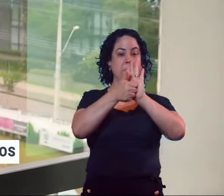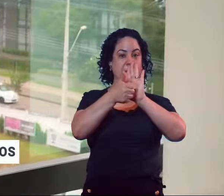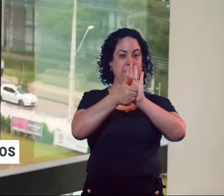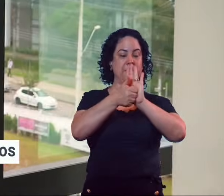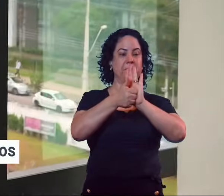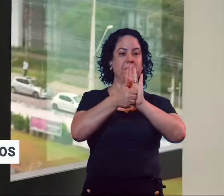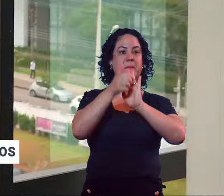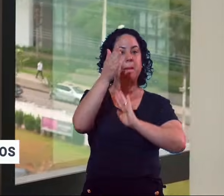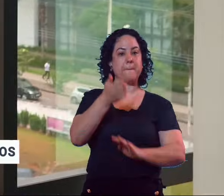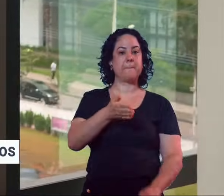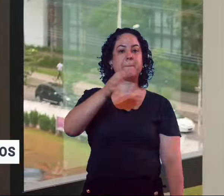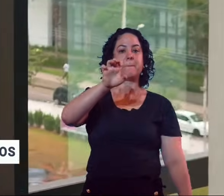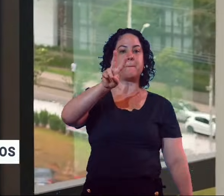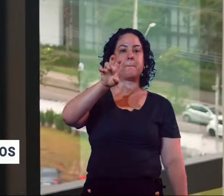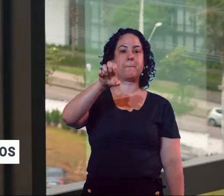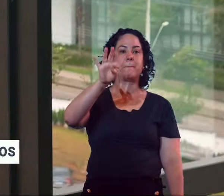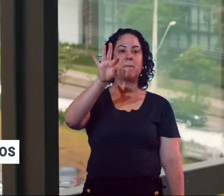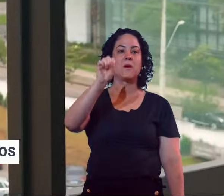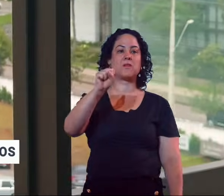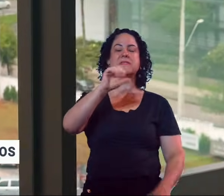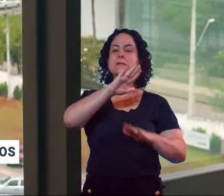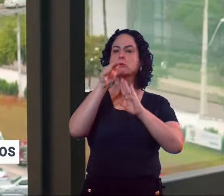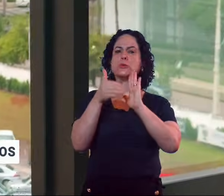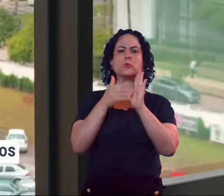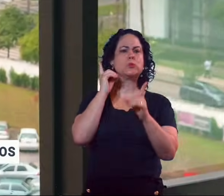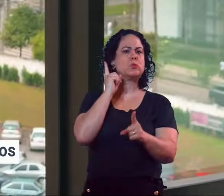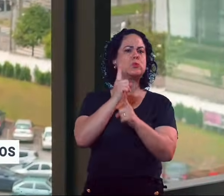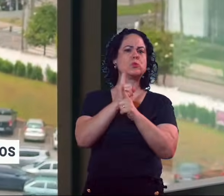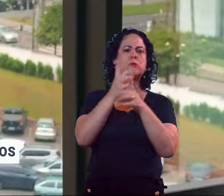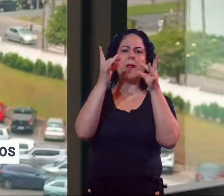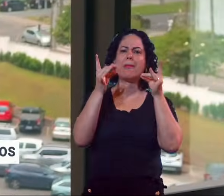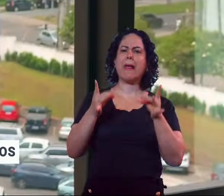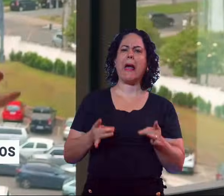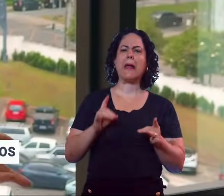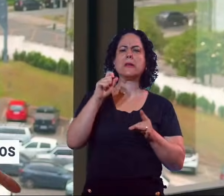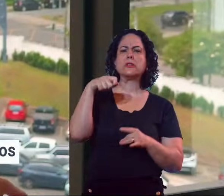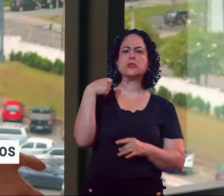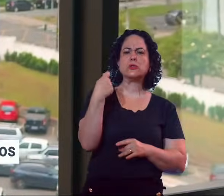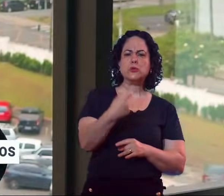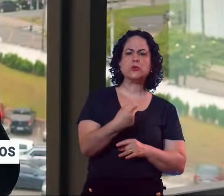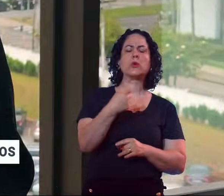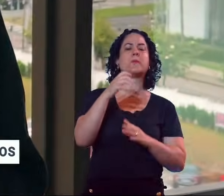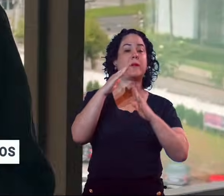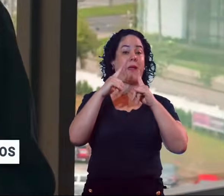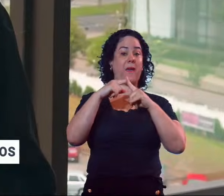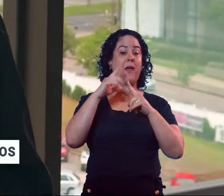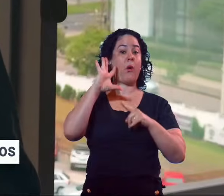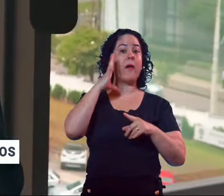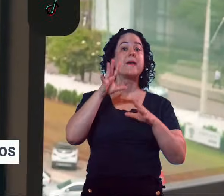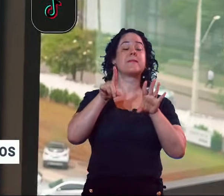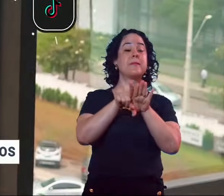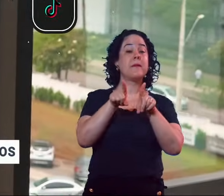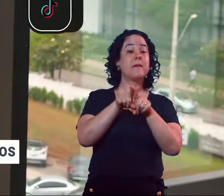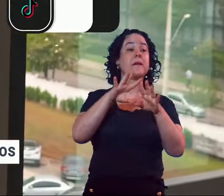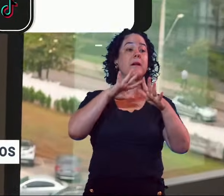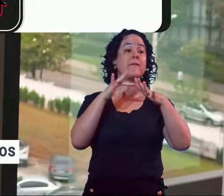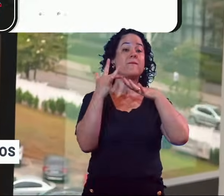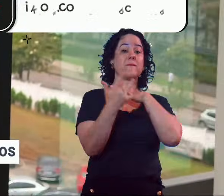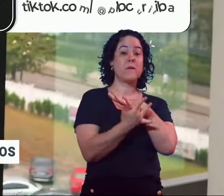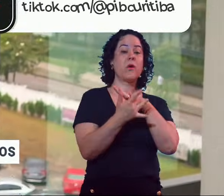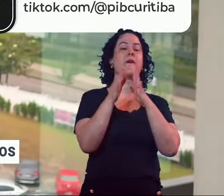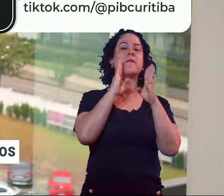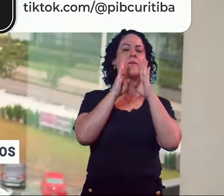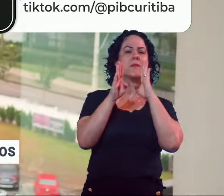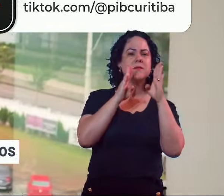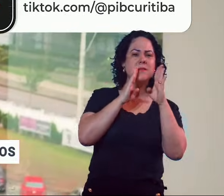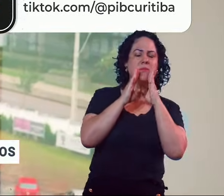pibcuritiba.org.br/eventos. Lá você encontra todos os detalhes e próximas programações da nossa igreja. Nós também estamos nas redes sociais, Facebook, Instagram, TikTok,